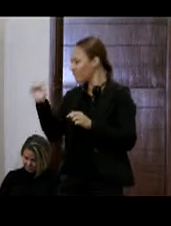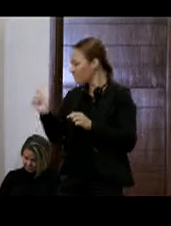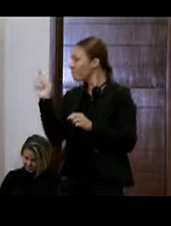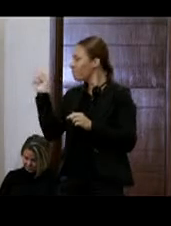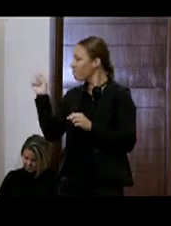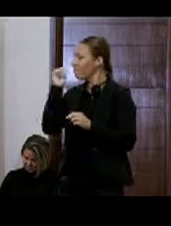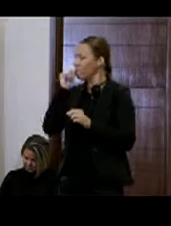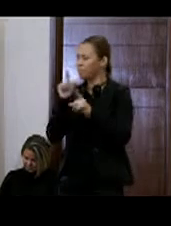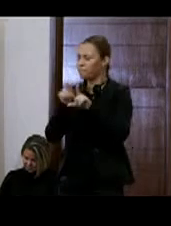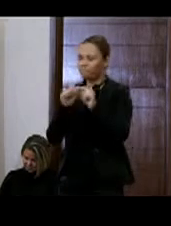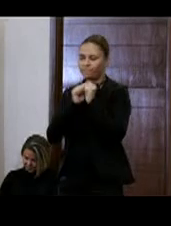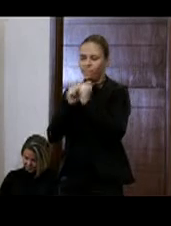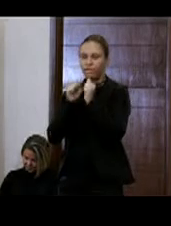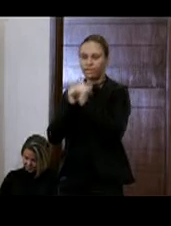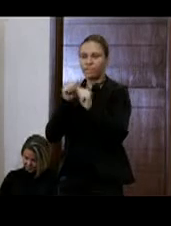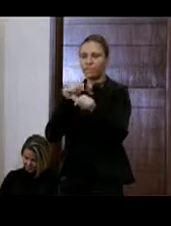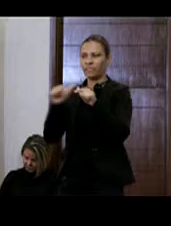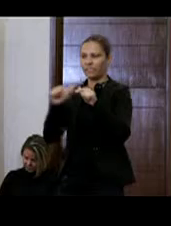trabalho